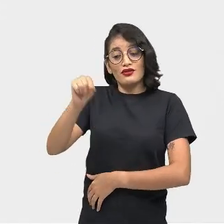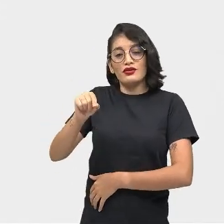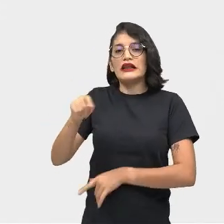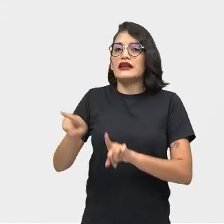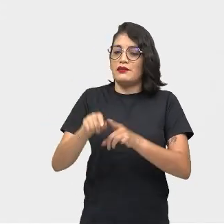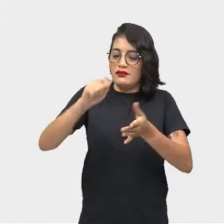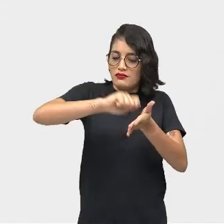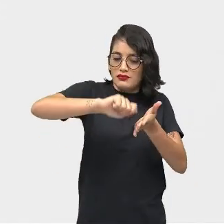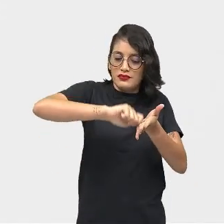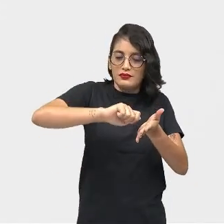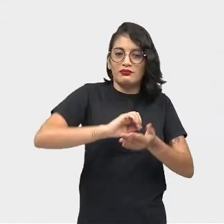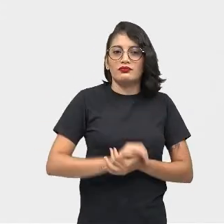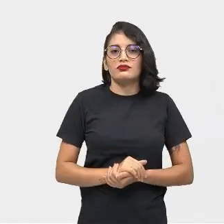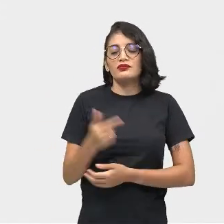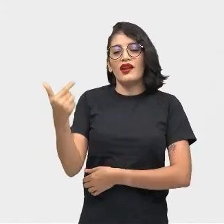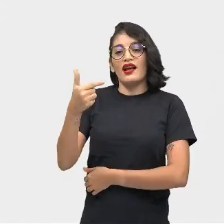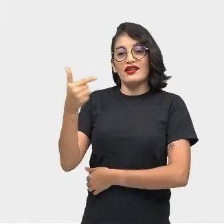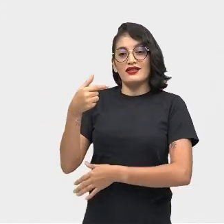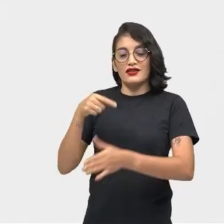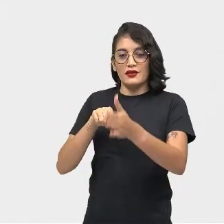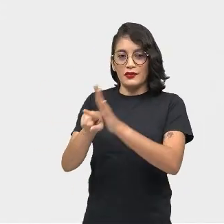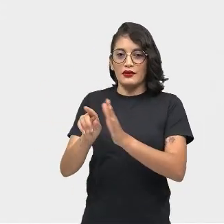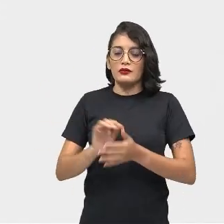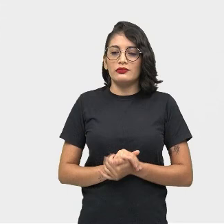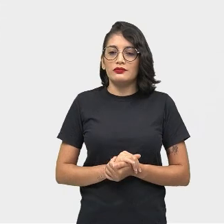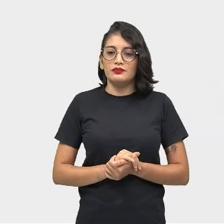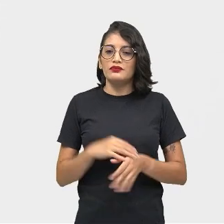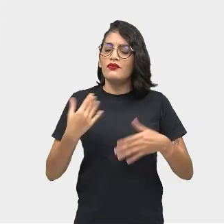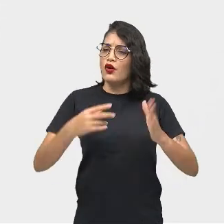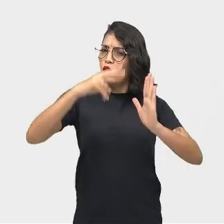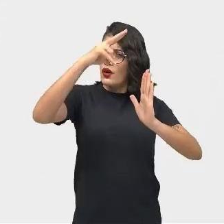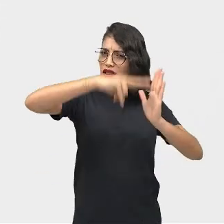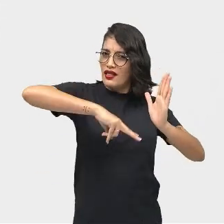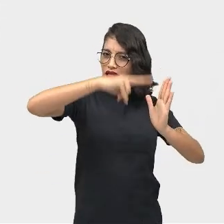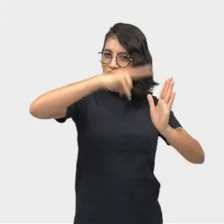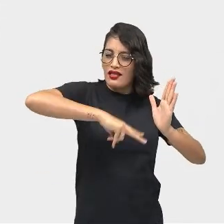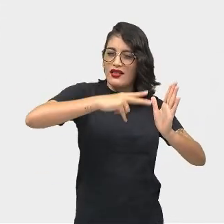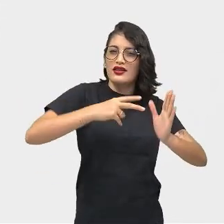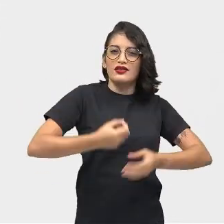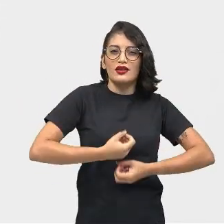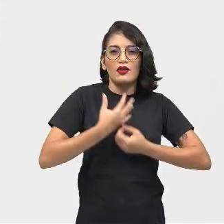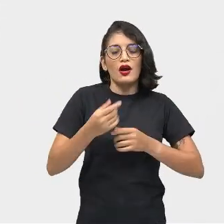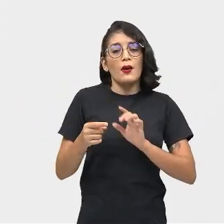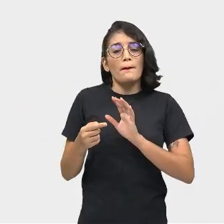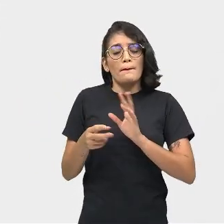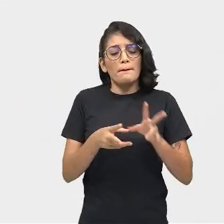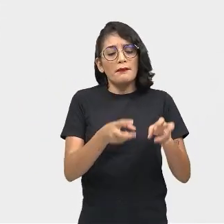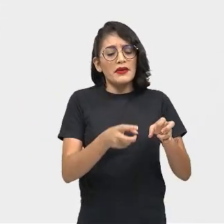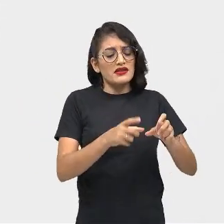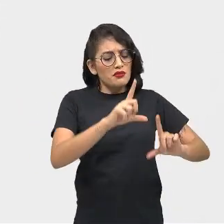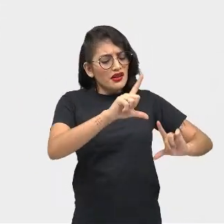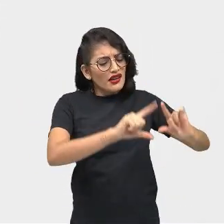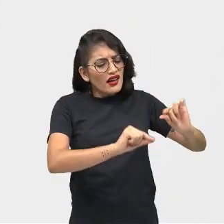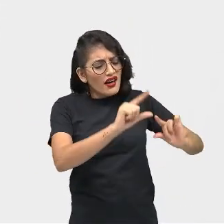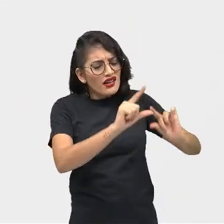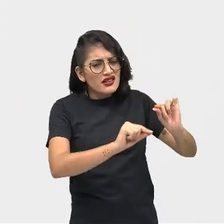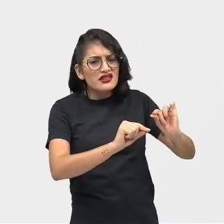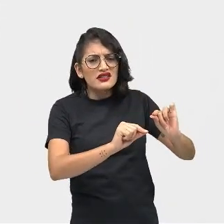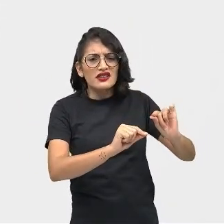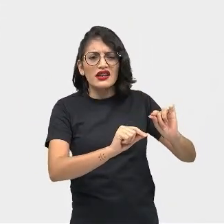ter anotado. E olha aqui a segunda. Da leitura do poema, olha, percebe-se que a estrela era um